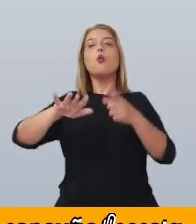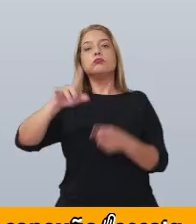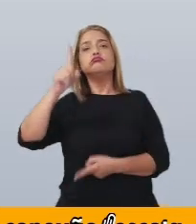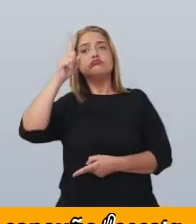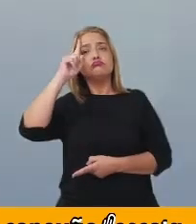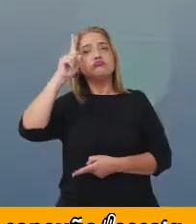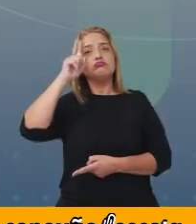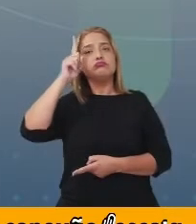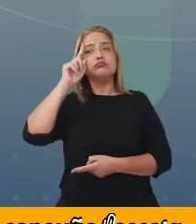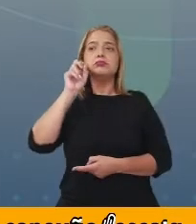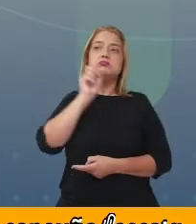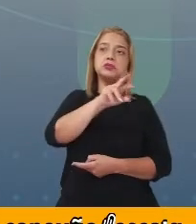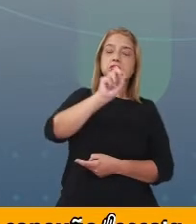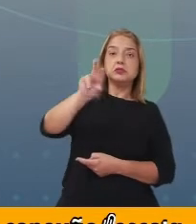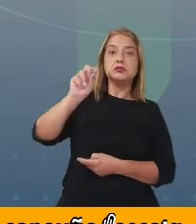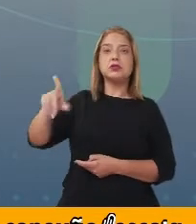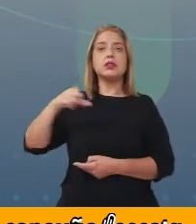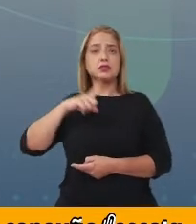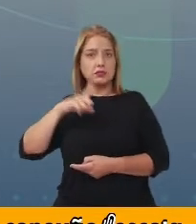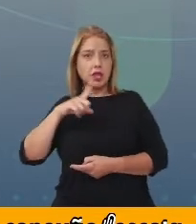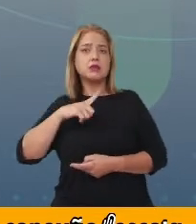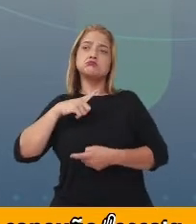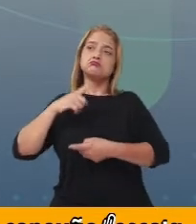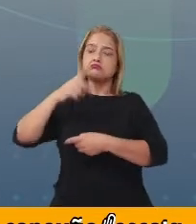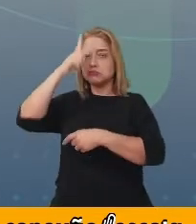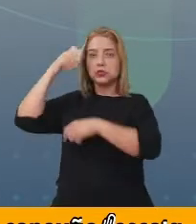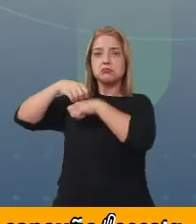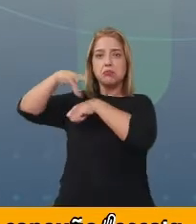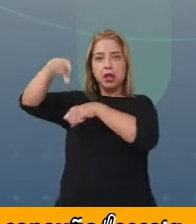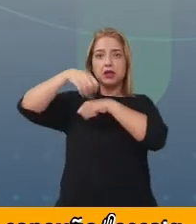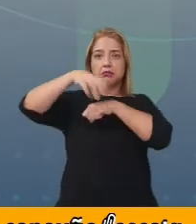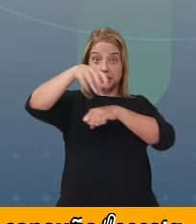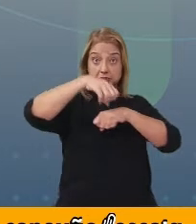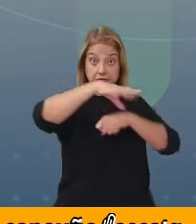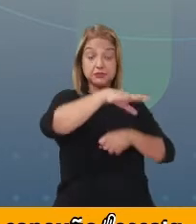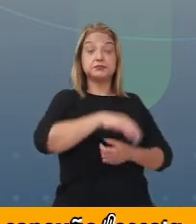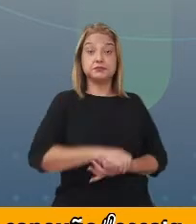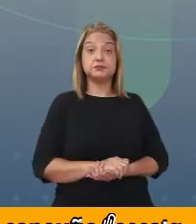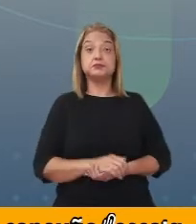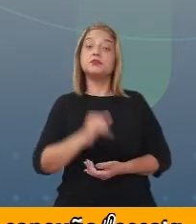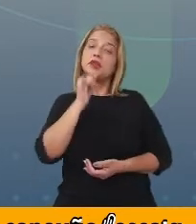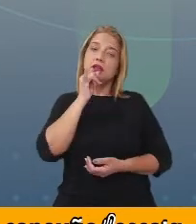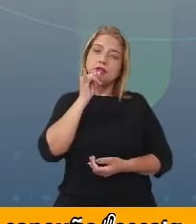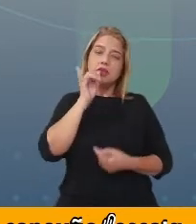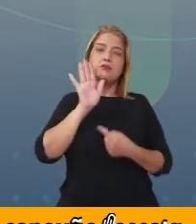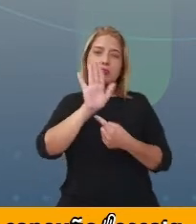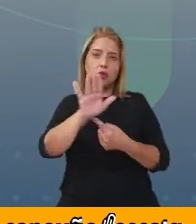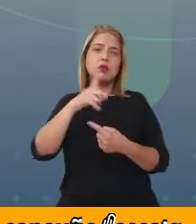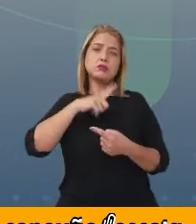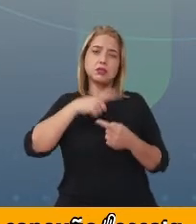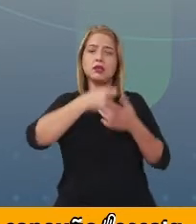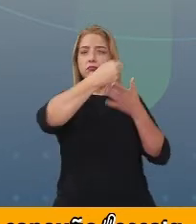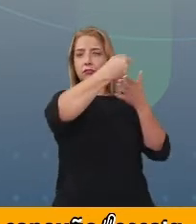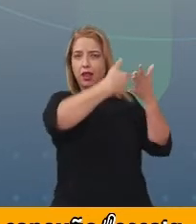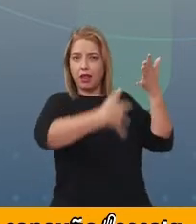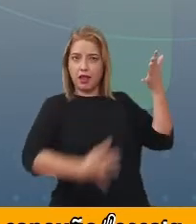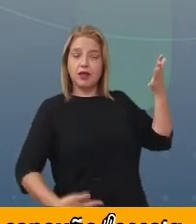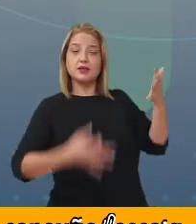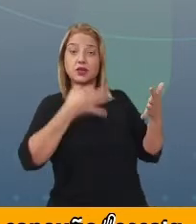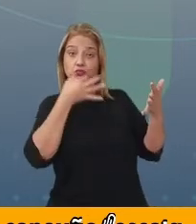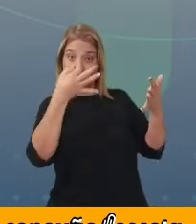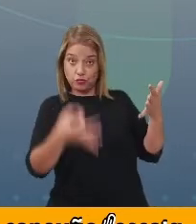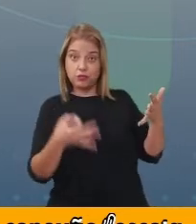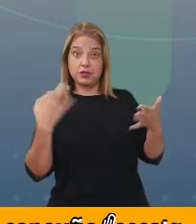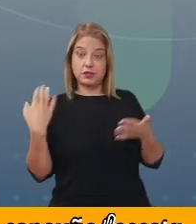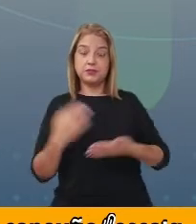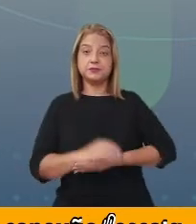compartilhados universalmente. Então, esses aqui são alguns exemplos de argumentos.